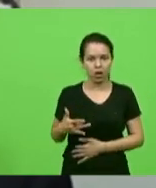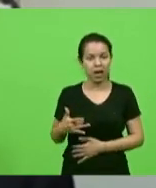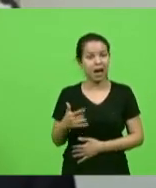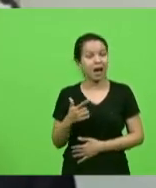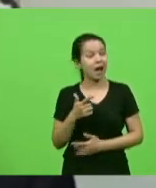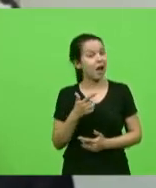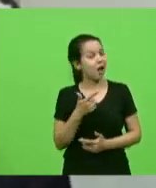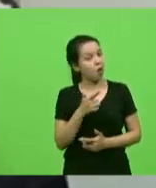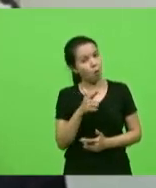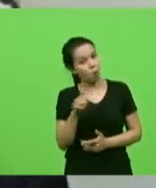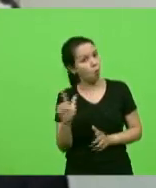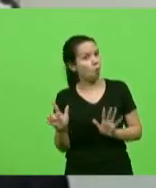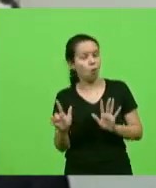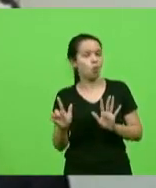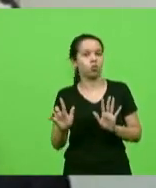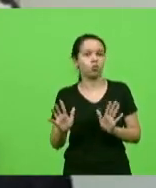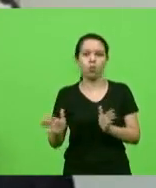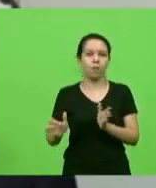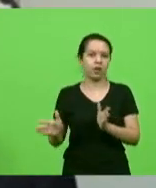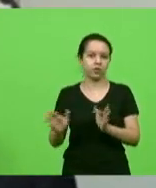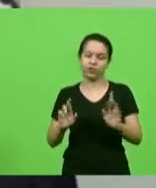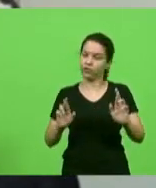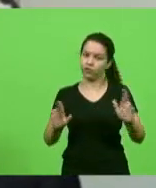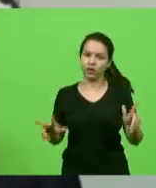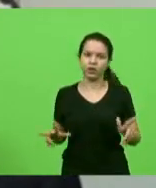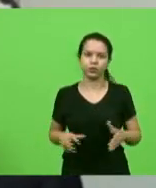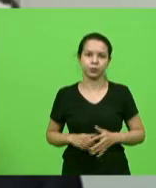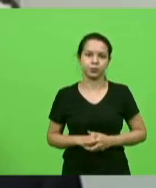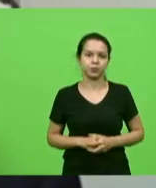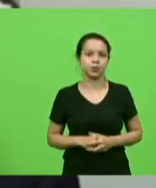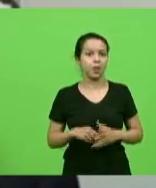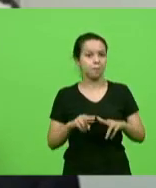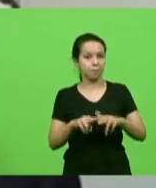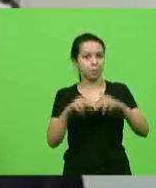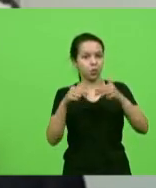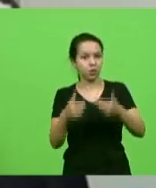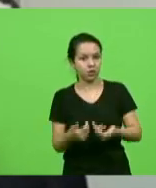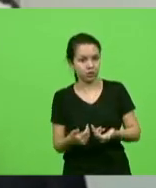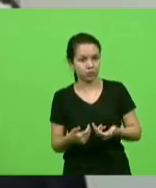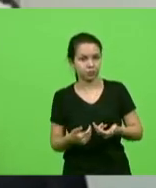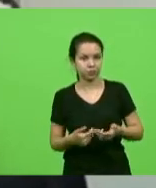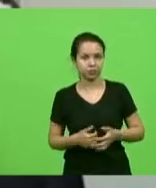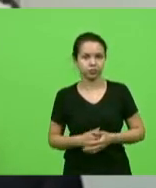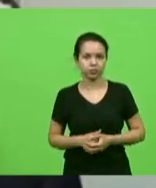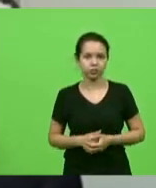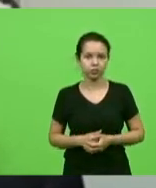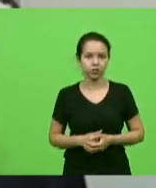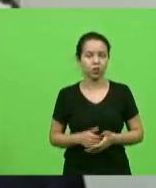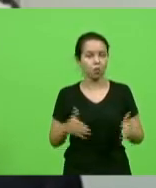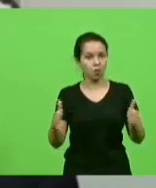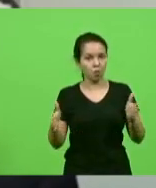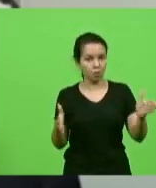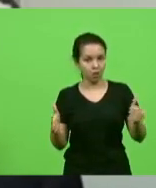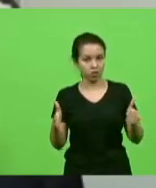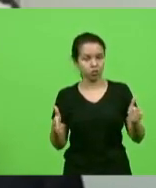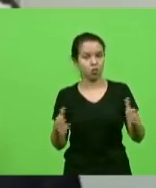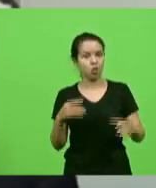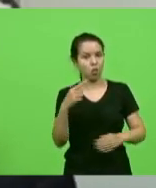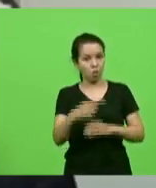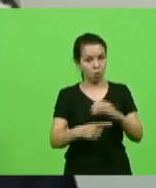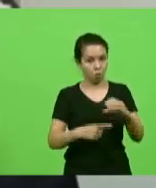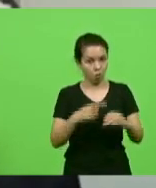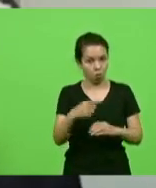aí é o outro momento portanto Em momento pandêmico em que o mundo se